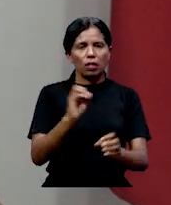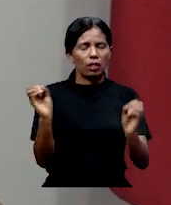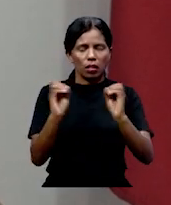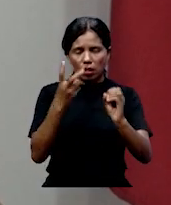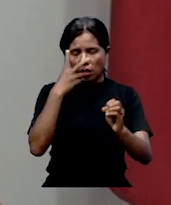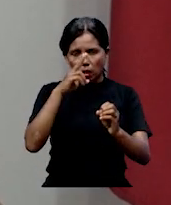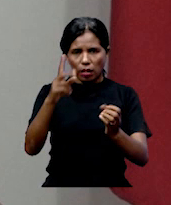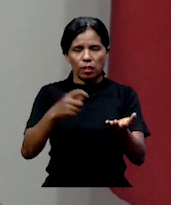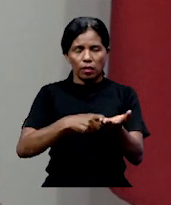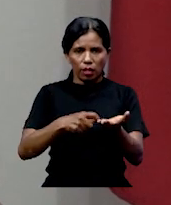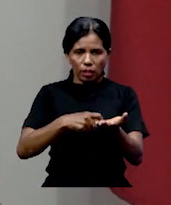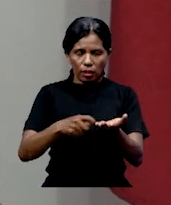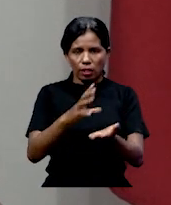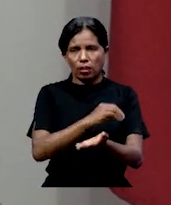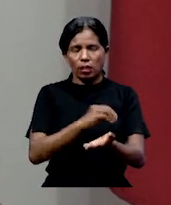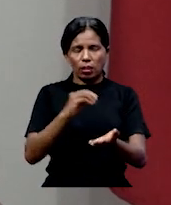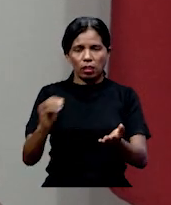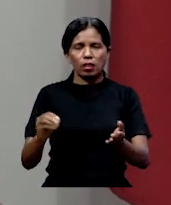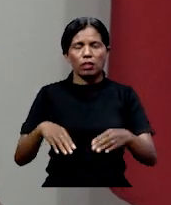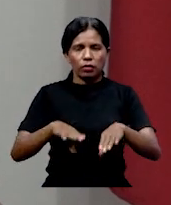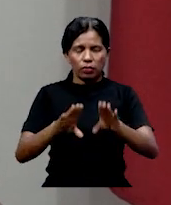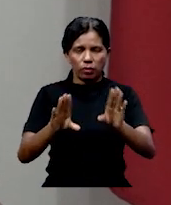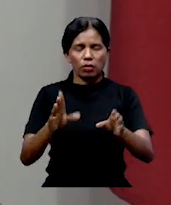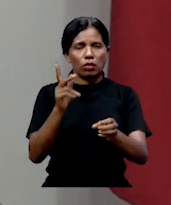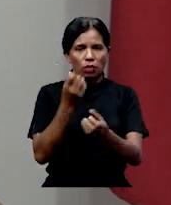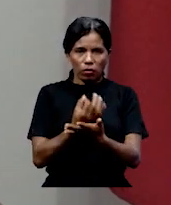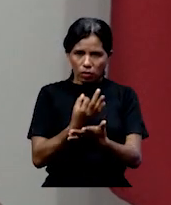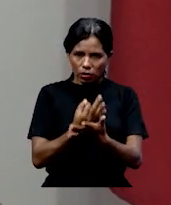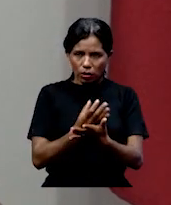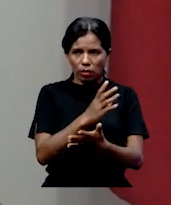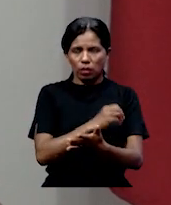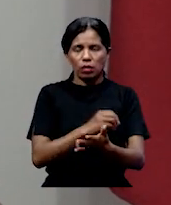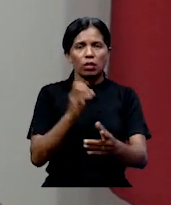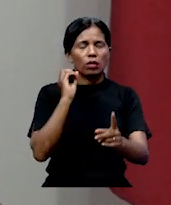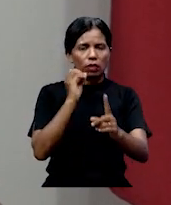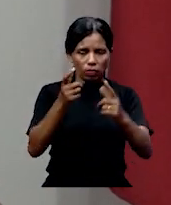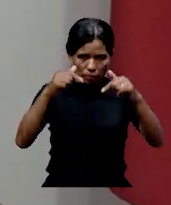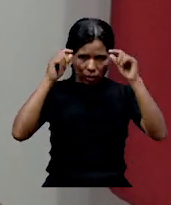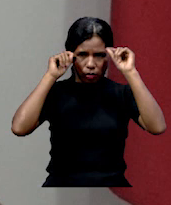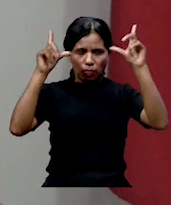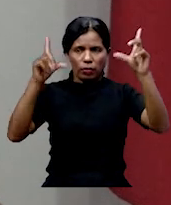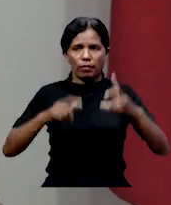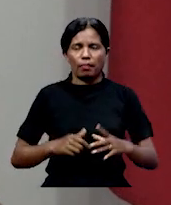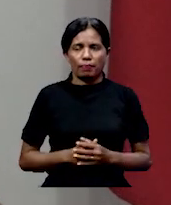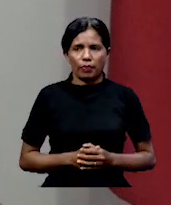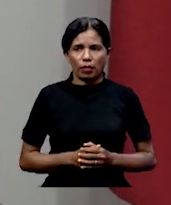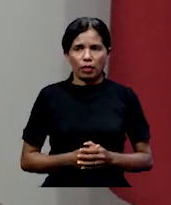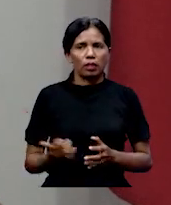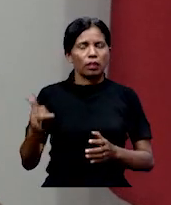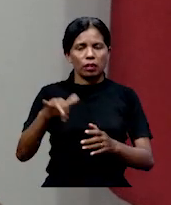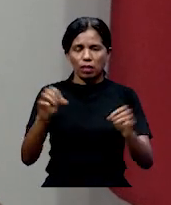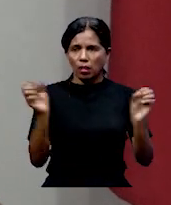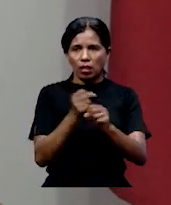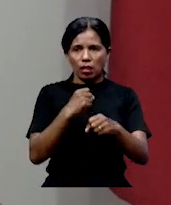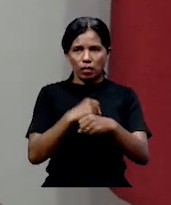viabilidade técnica, viabilidade comercial, financeira, opção mais Timor. Né? Né? Se ele nunca halo, tá, se